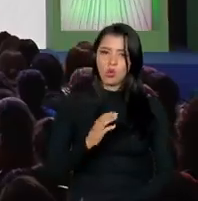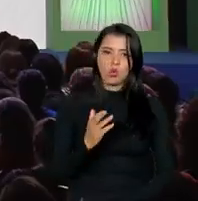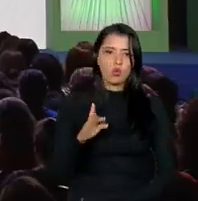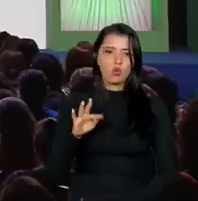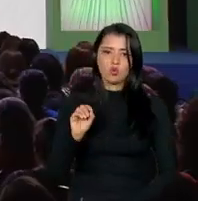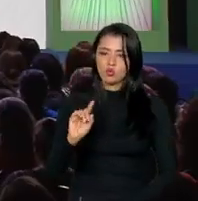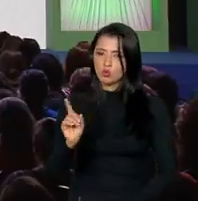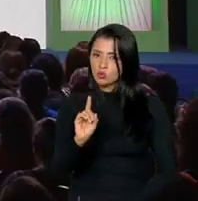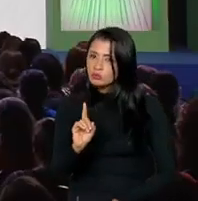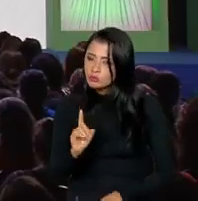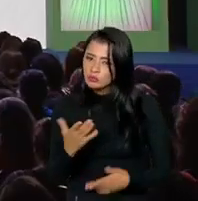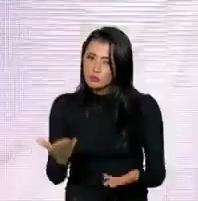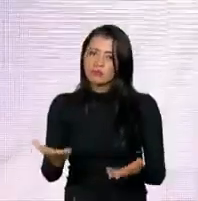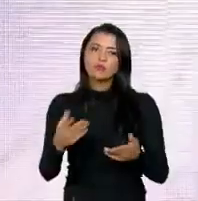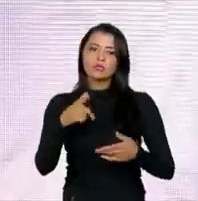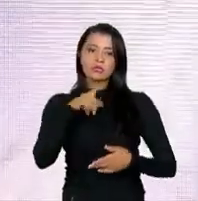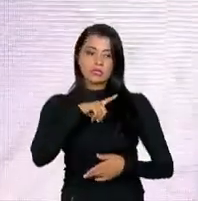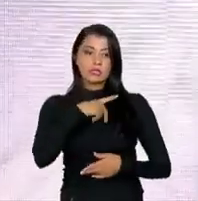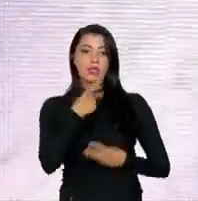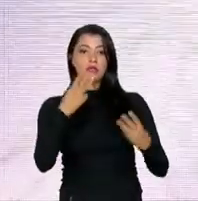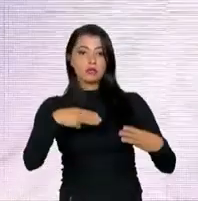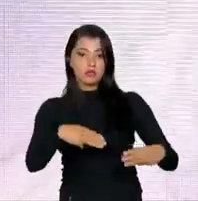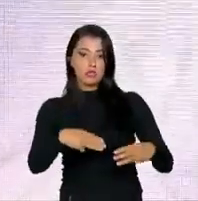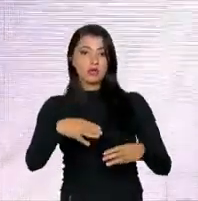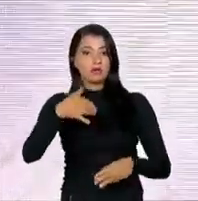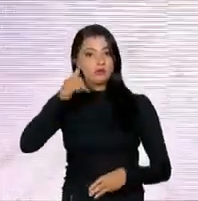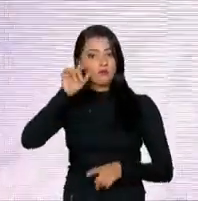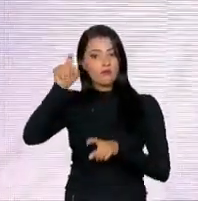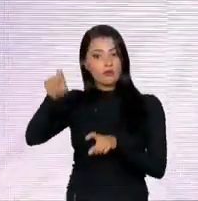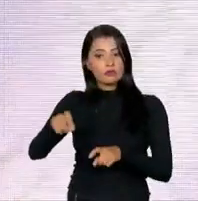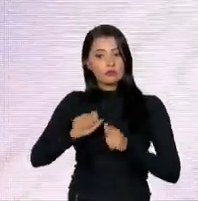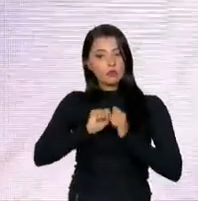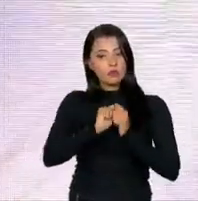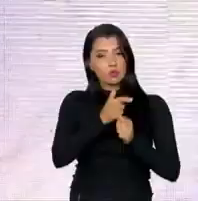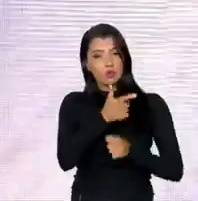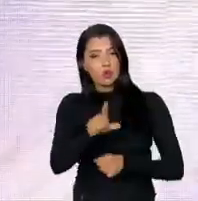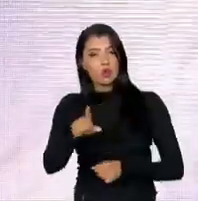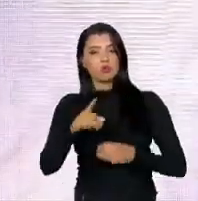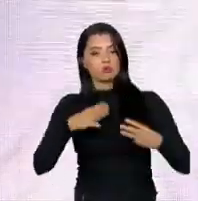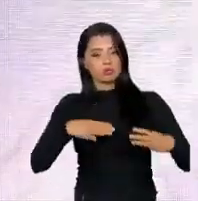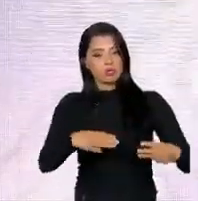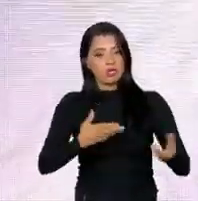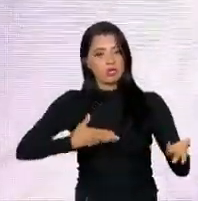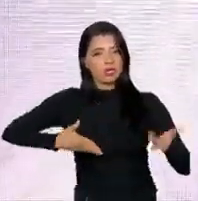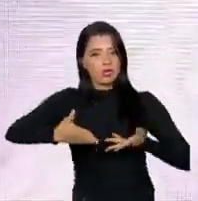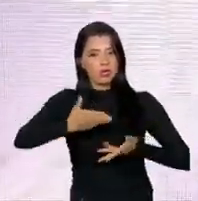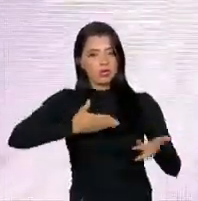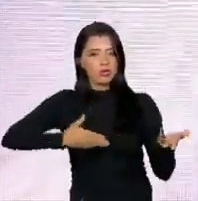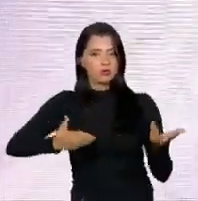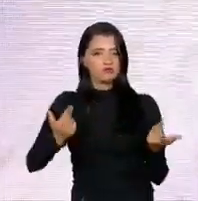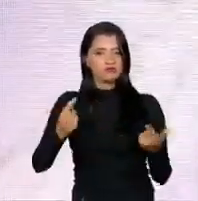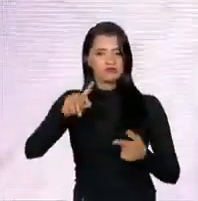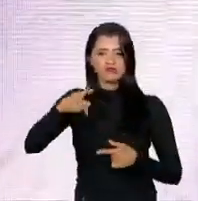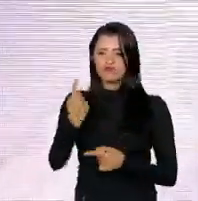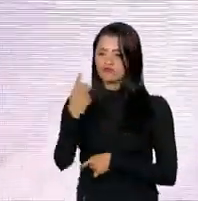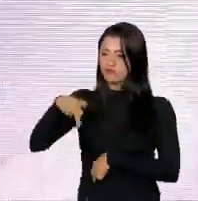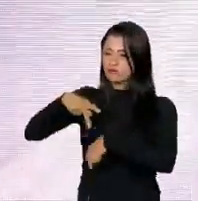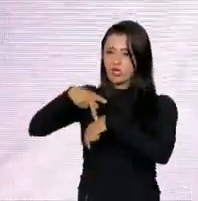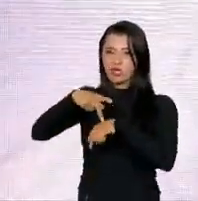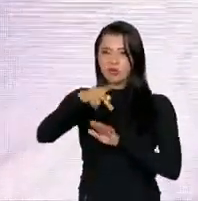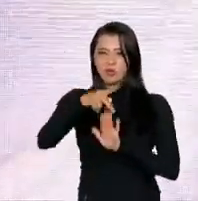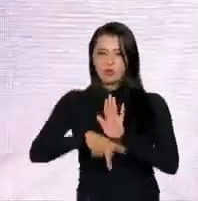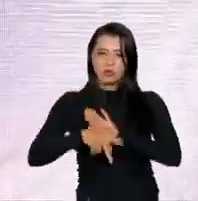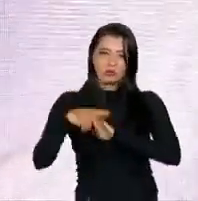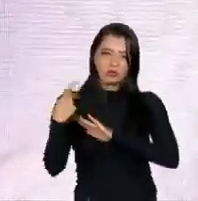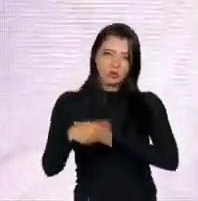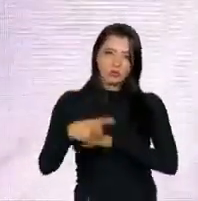tem o Ministério da Fazenda pensando junto com os outros ministérios como um país, um projeto de